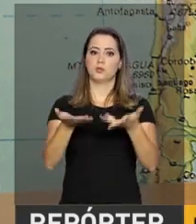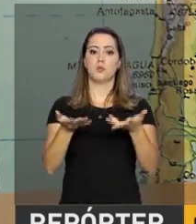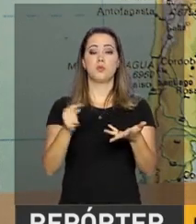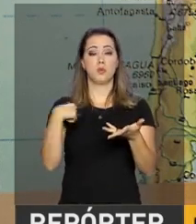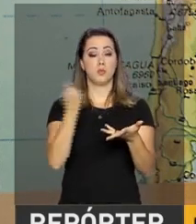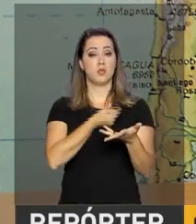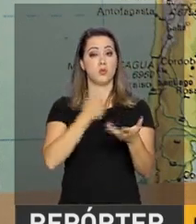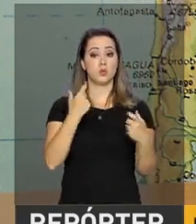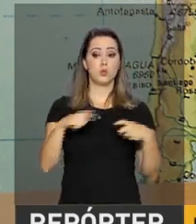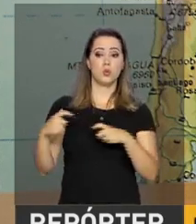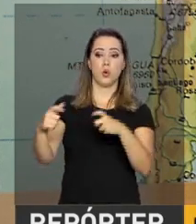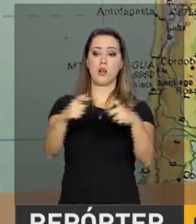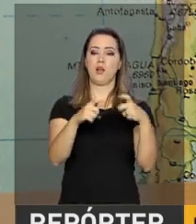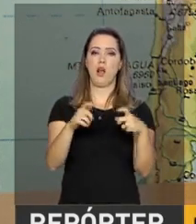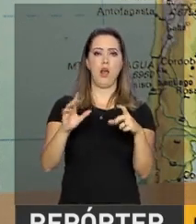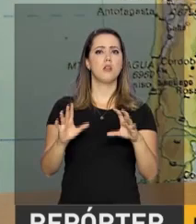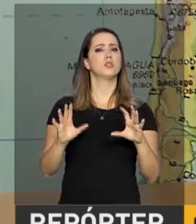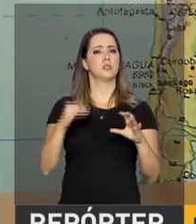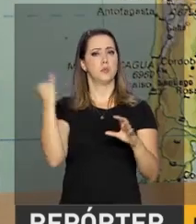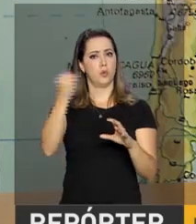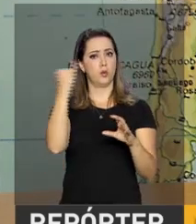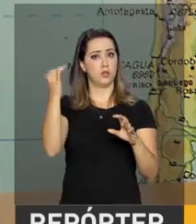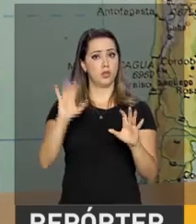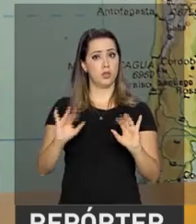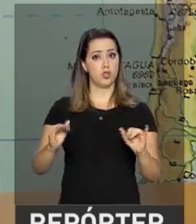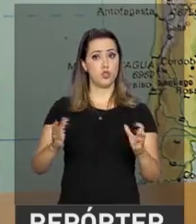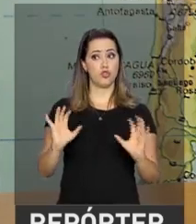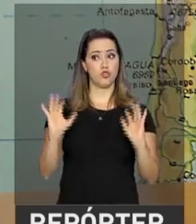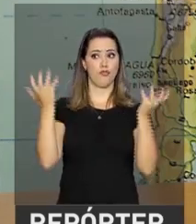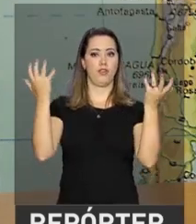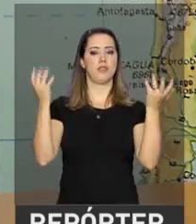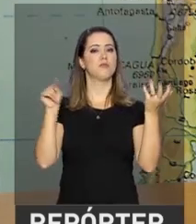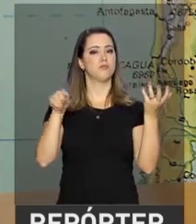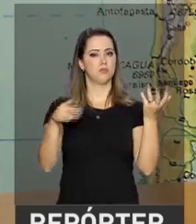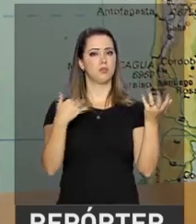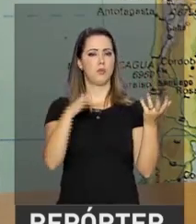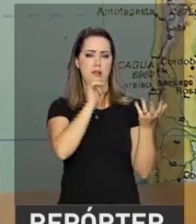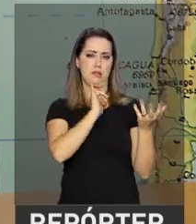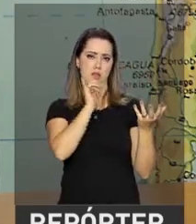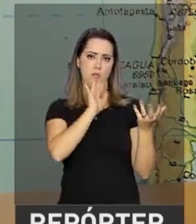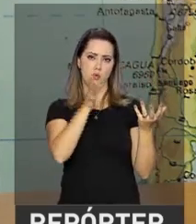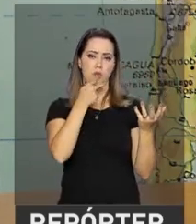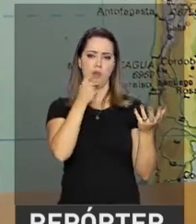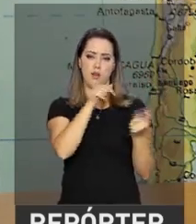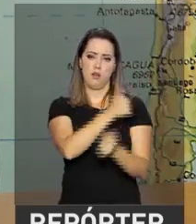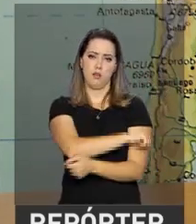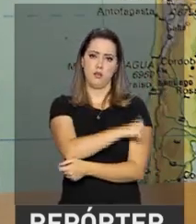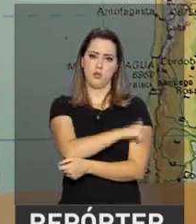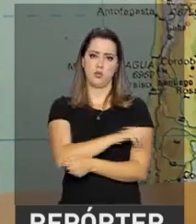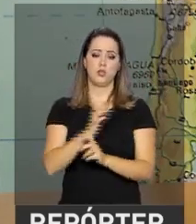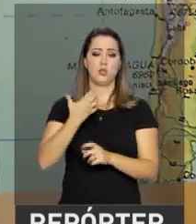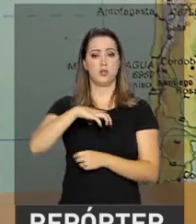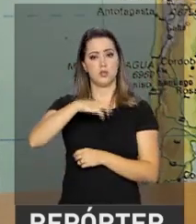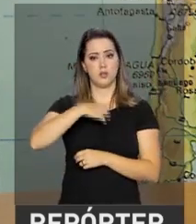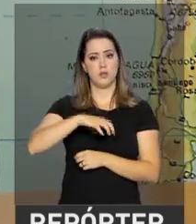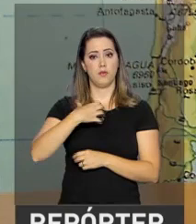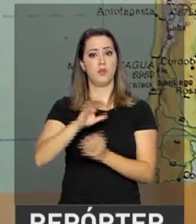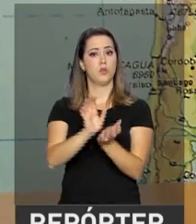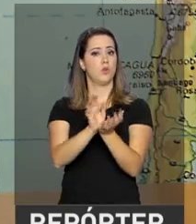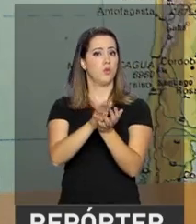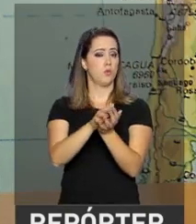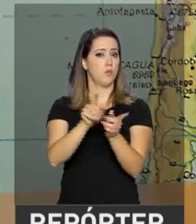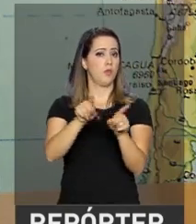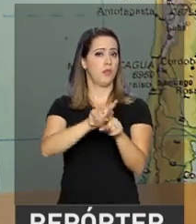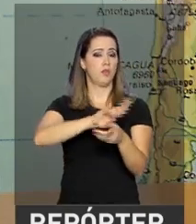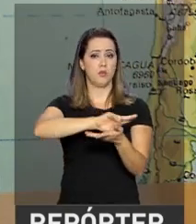destinos, principalmente dos grandes eventos turísticos durante o Carnaval. Ao exemplo do que eu falei, como Rio de Janeiro, Salvador, Recife, Olinda,